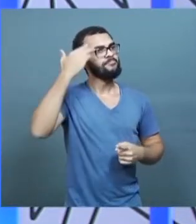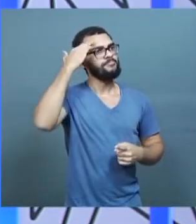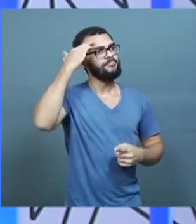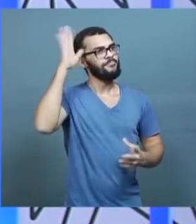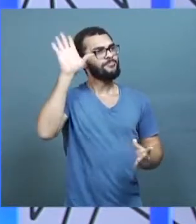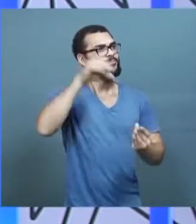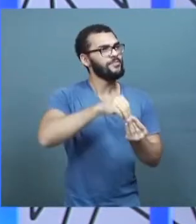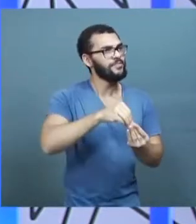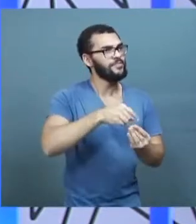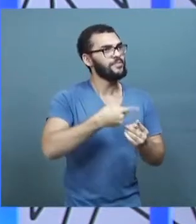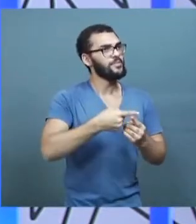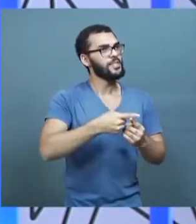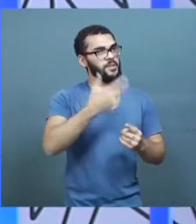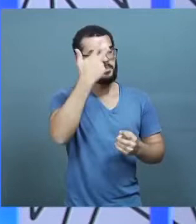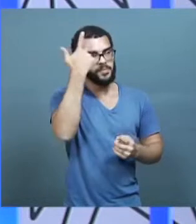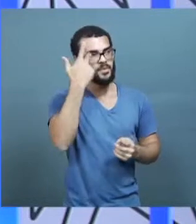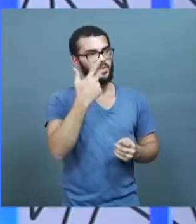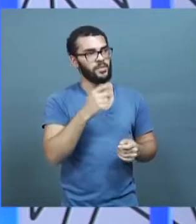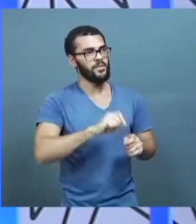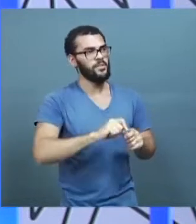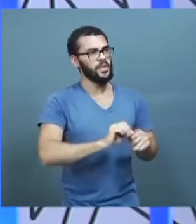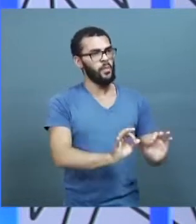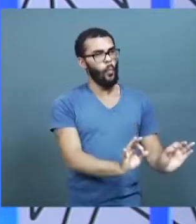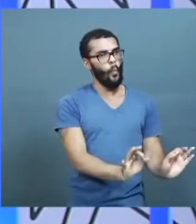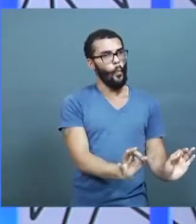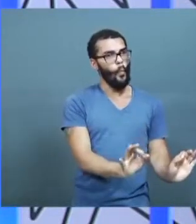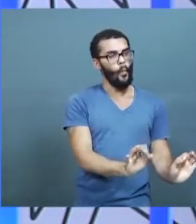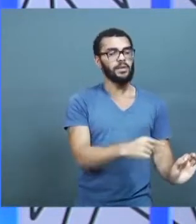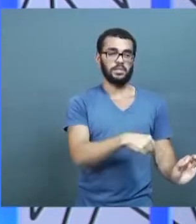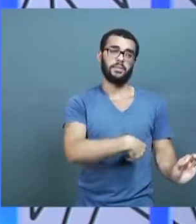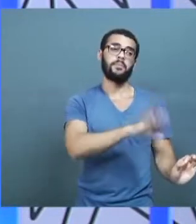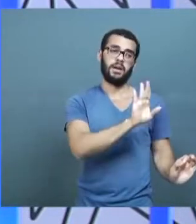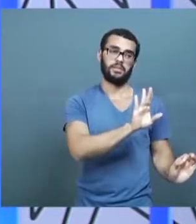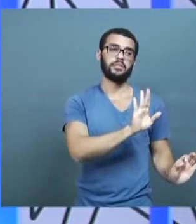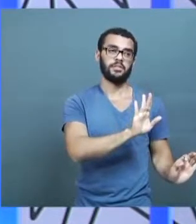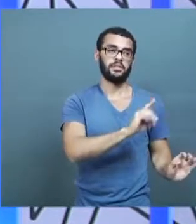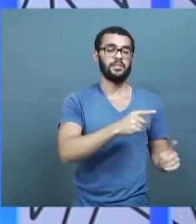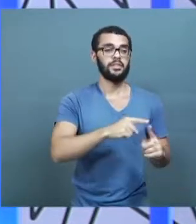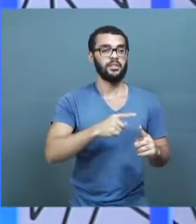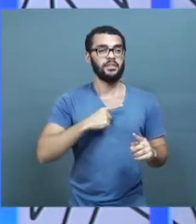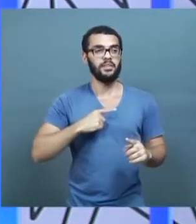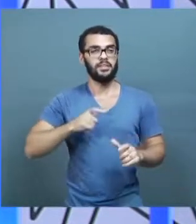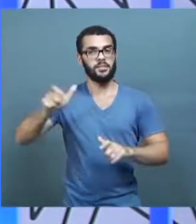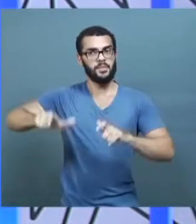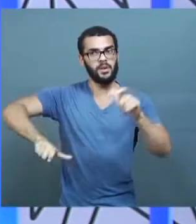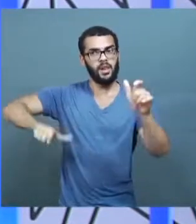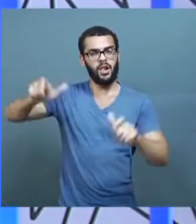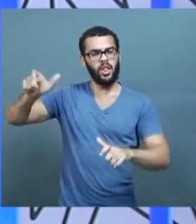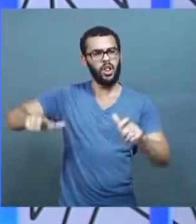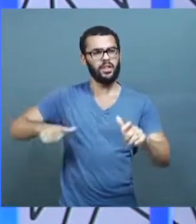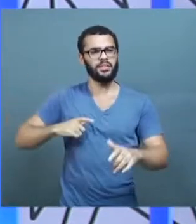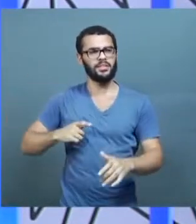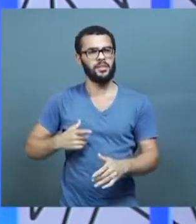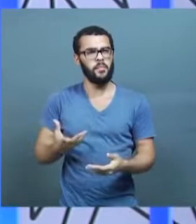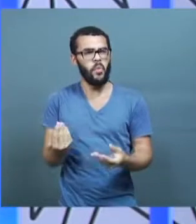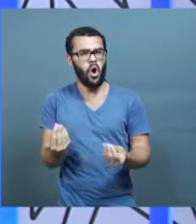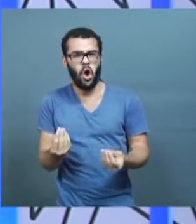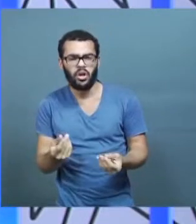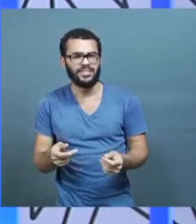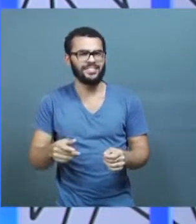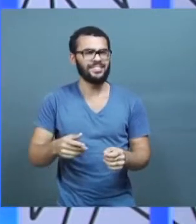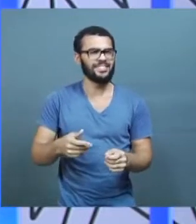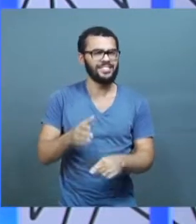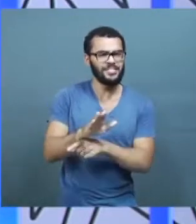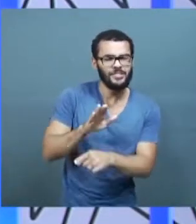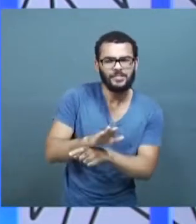nada sobressaem pelos que fazem. Uhum. Via de regra, quem ajuda bastante fica no anonimato. Mas é muito